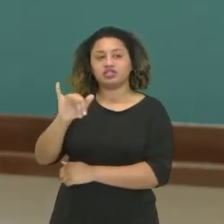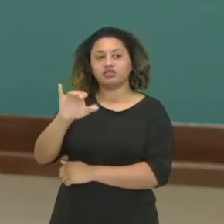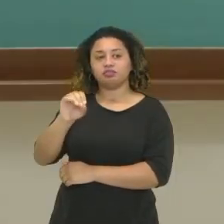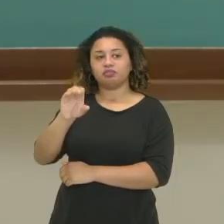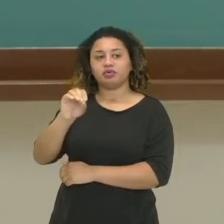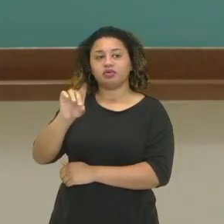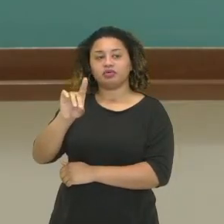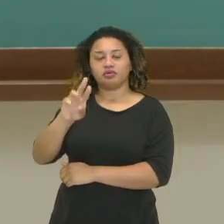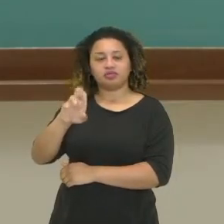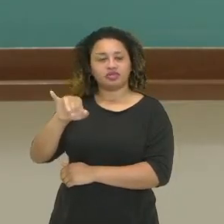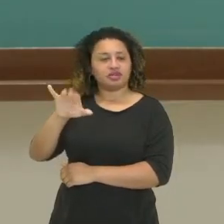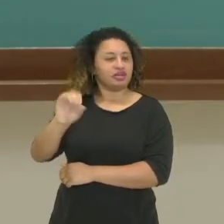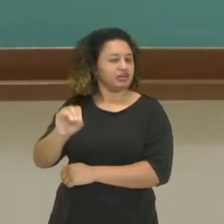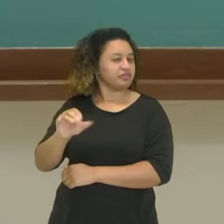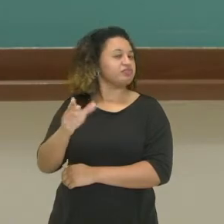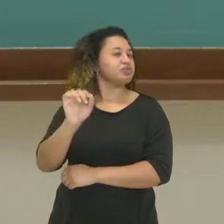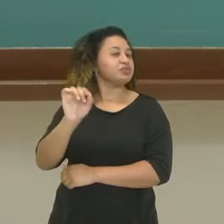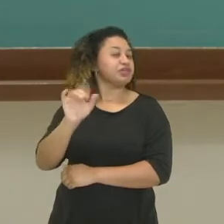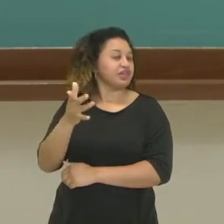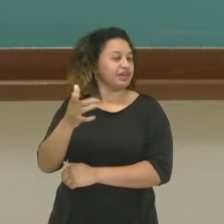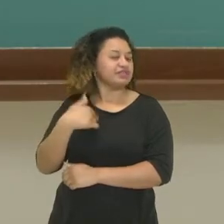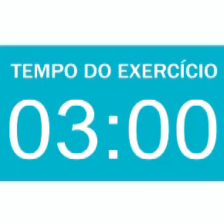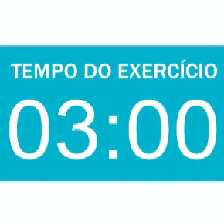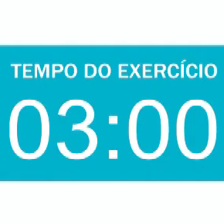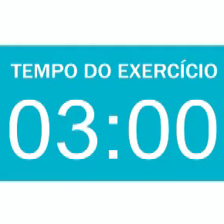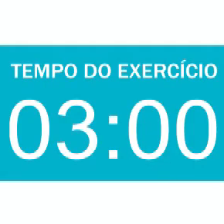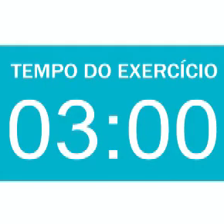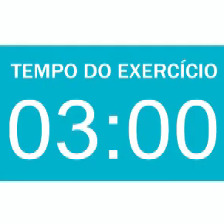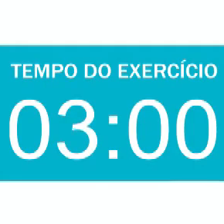parágrafo. Faz aí que eu te aguardo aqui.